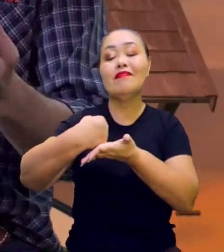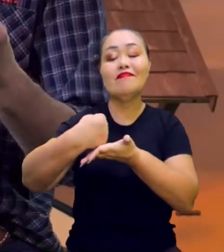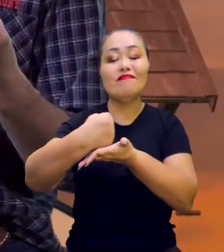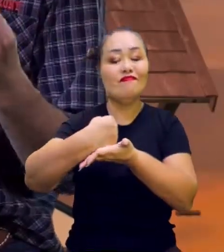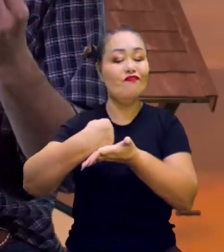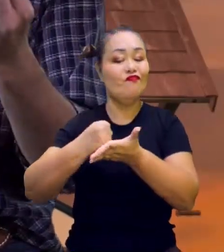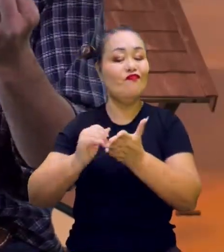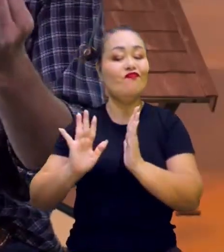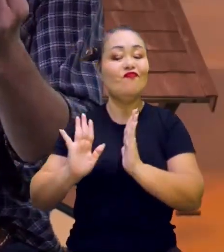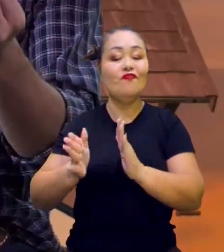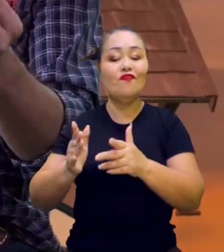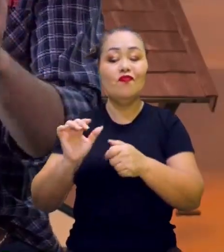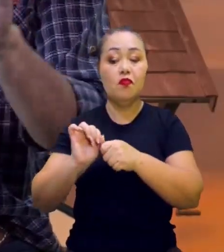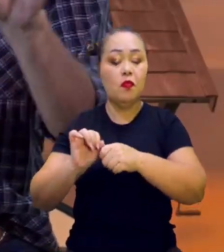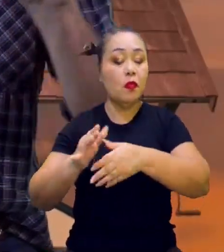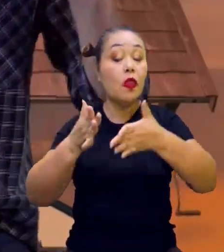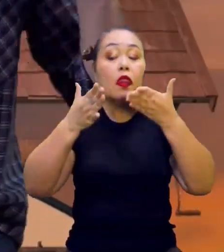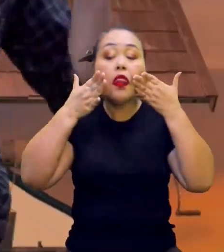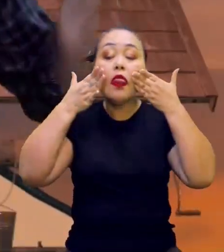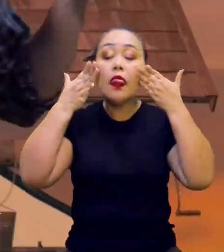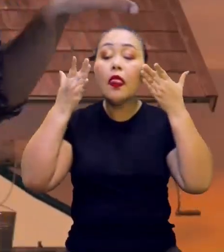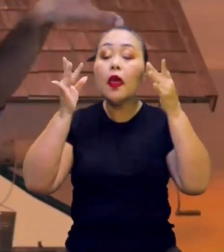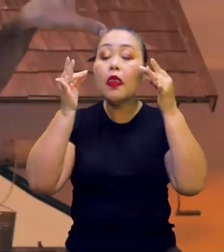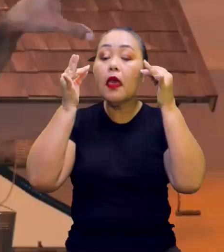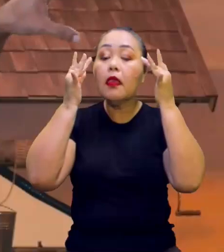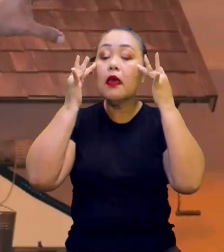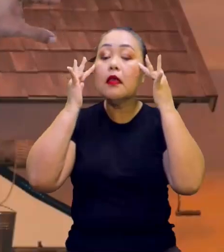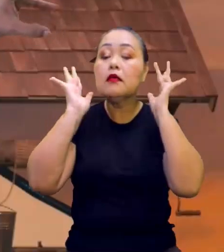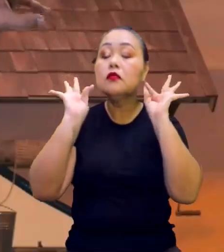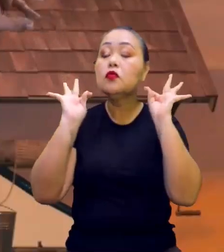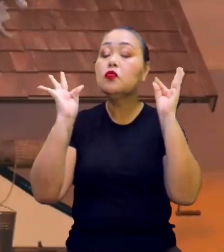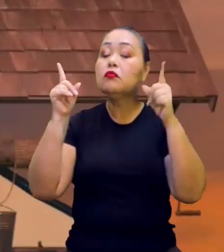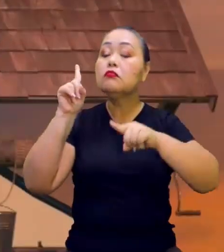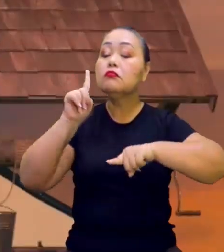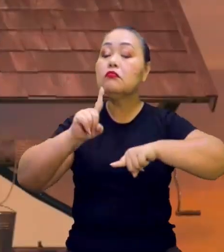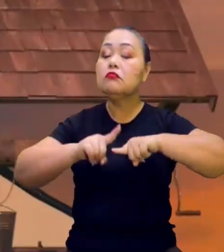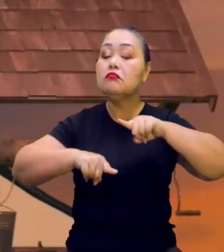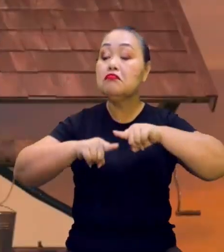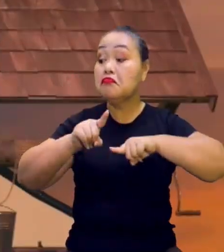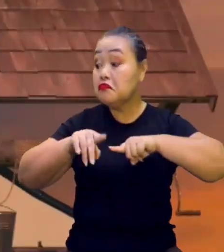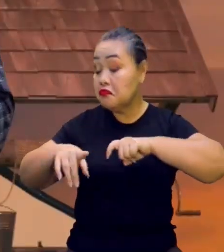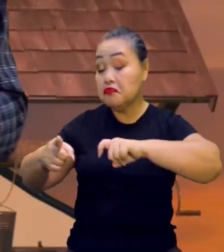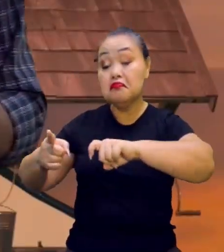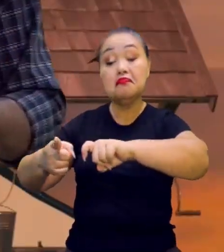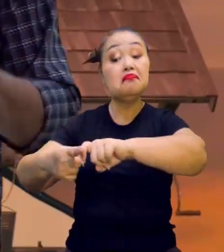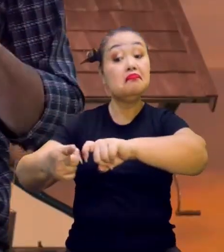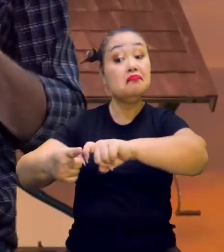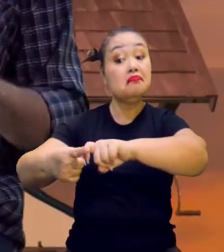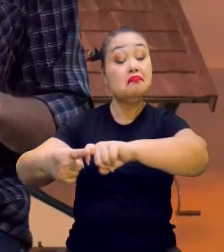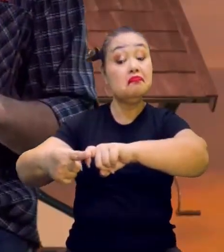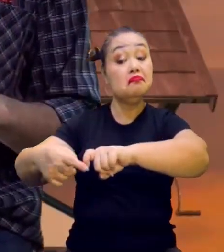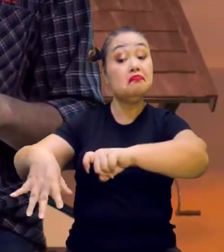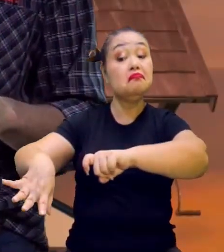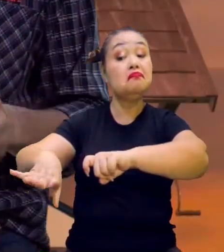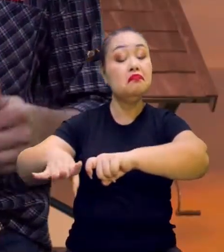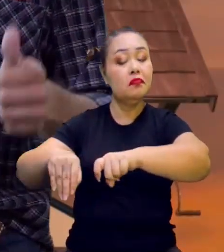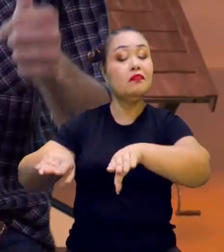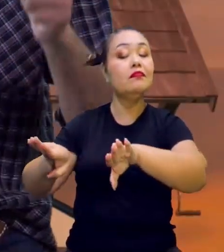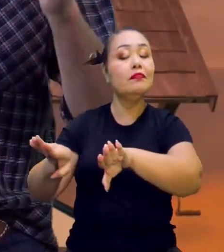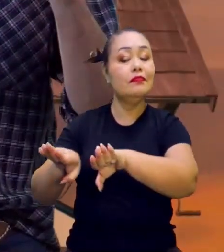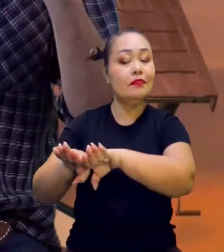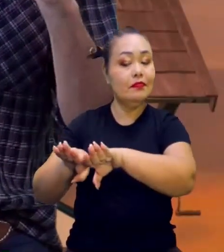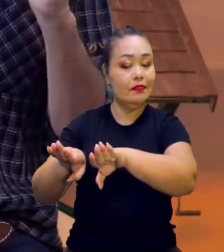farmacológicos, dermatológicos, todos os produtos da área da medicina vêm também,